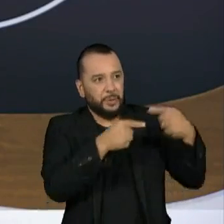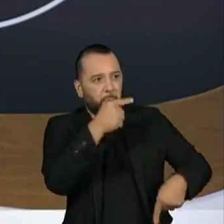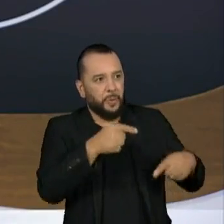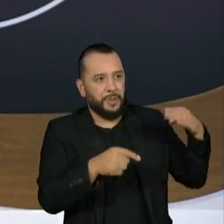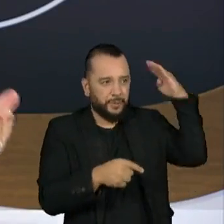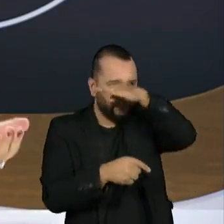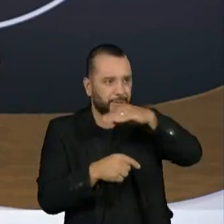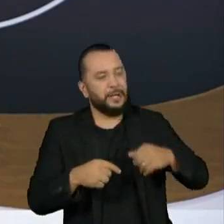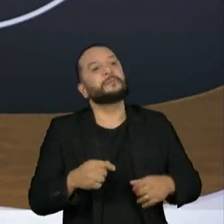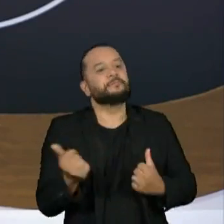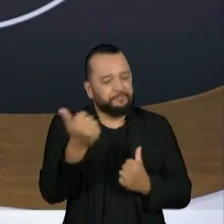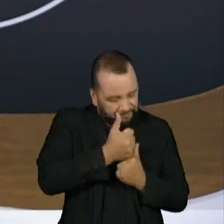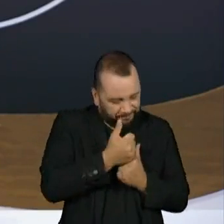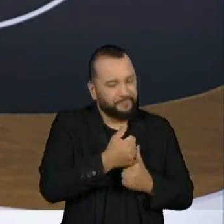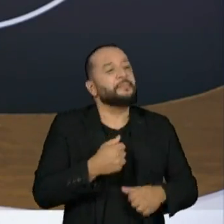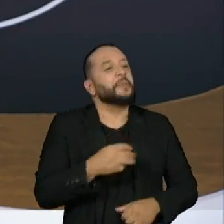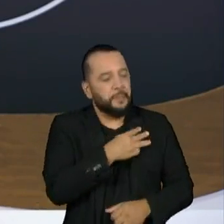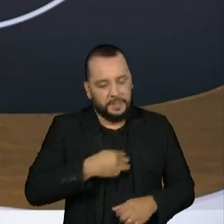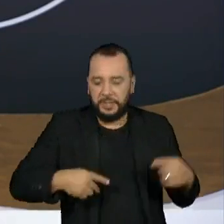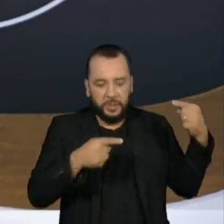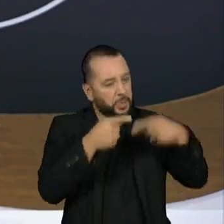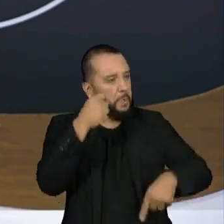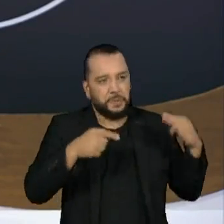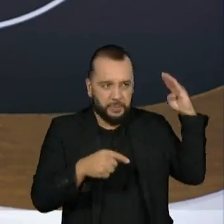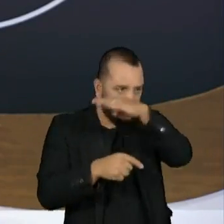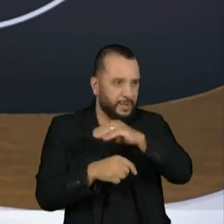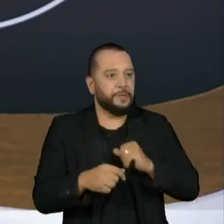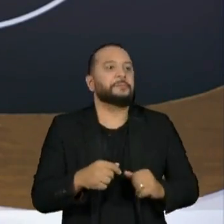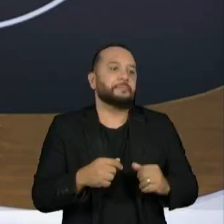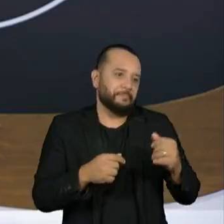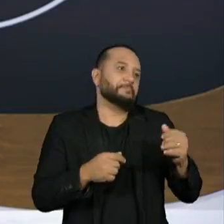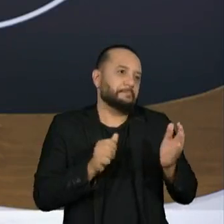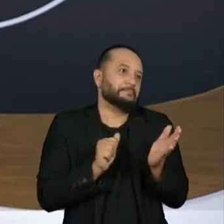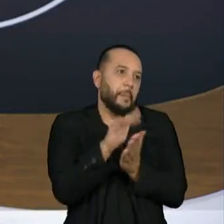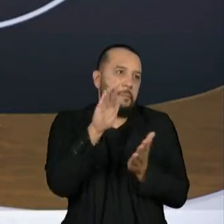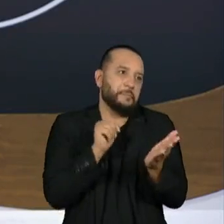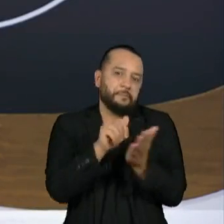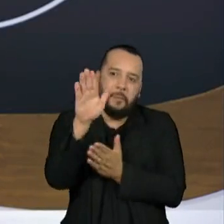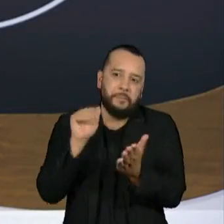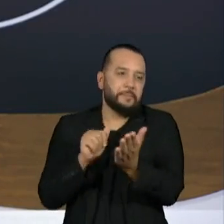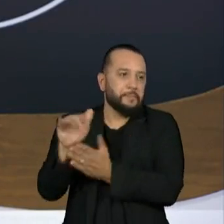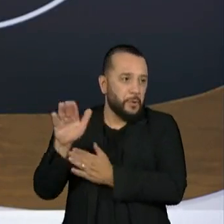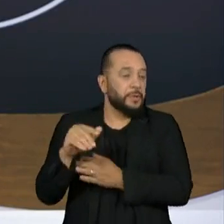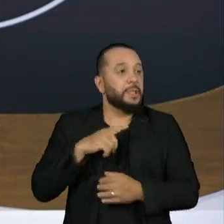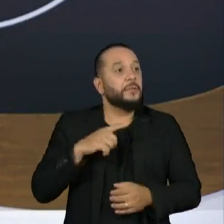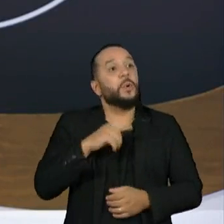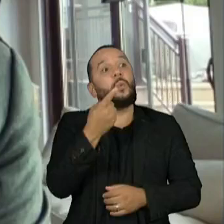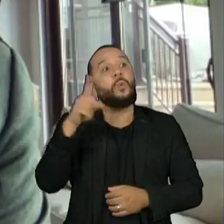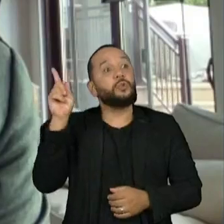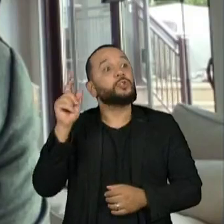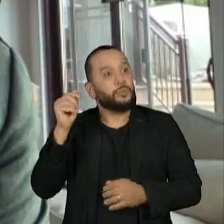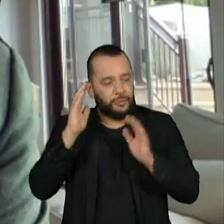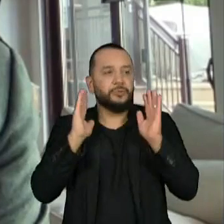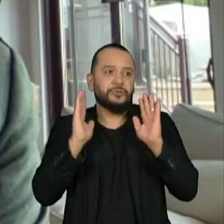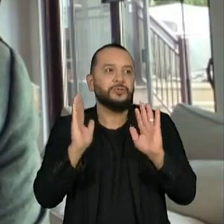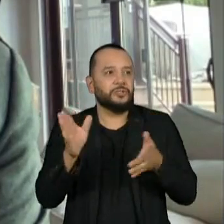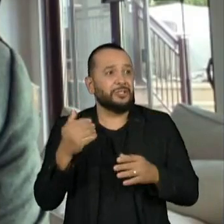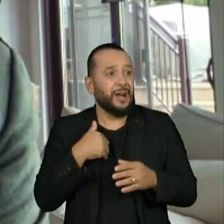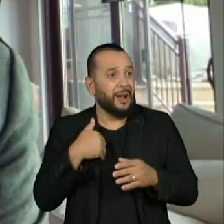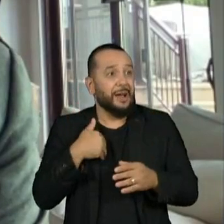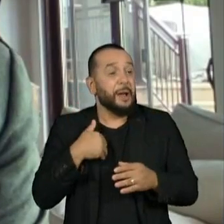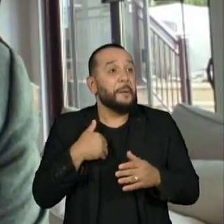presidente queria. E o último deles a ser demitido agravou enormemente a pandemia justamente porque fez o que o presidente da República